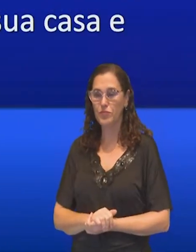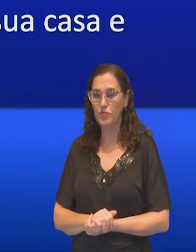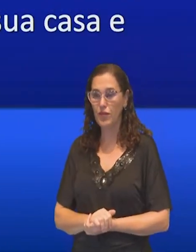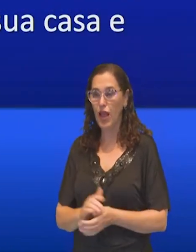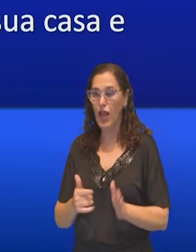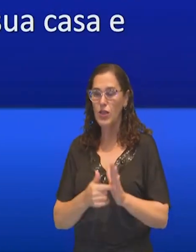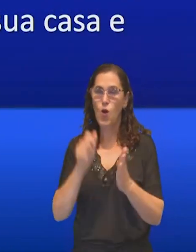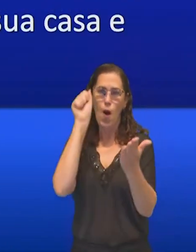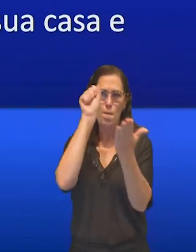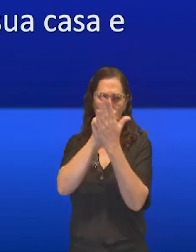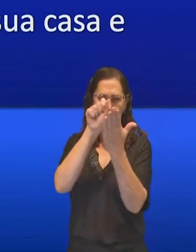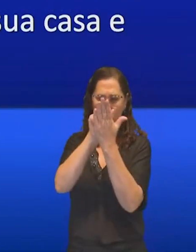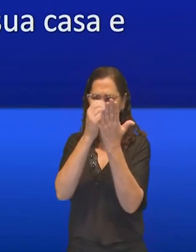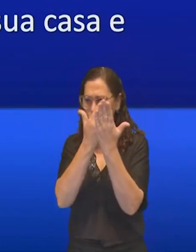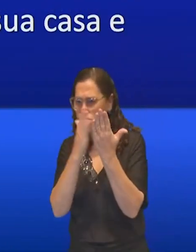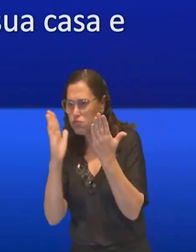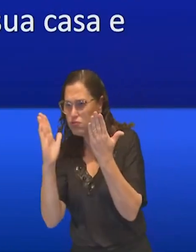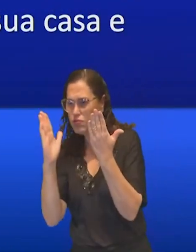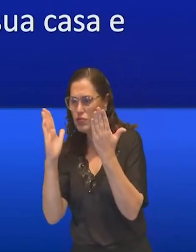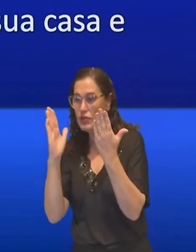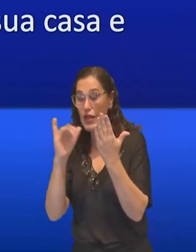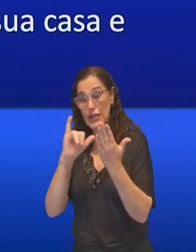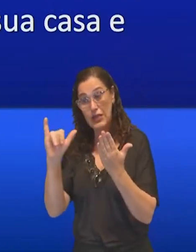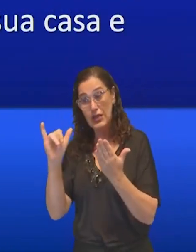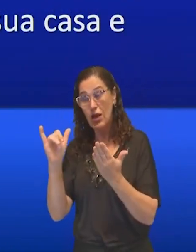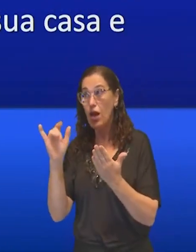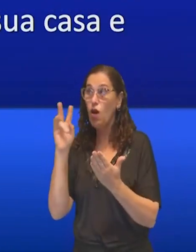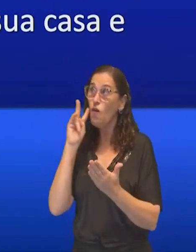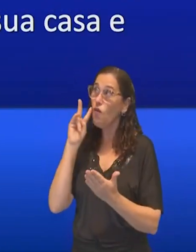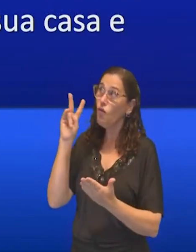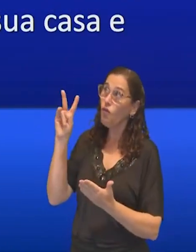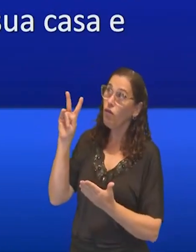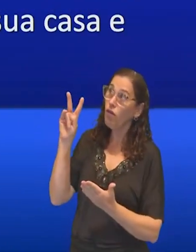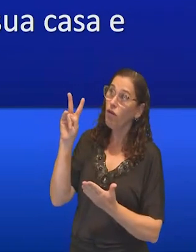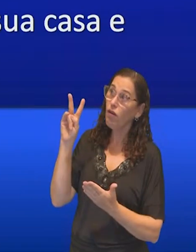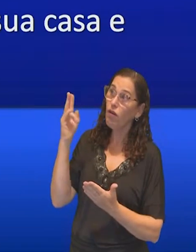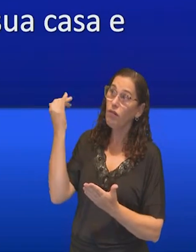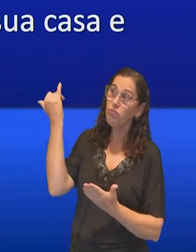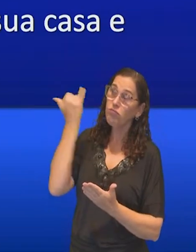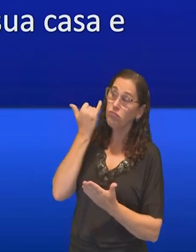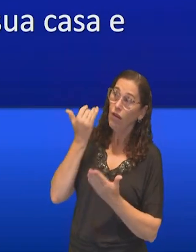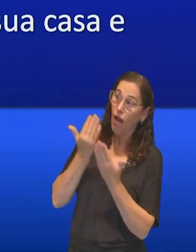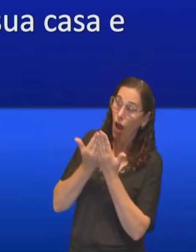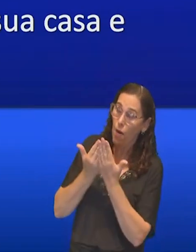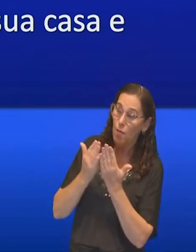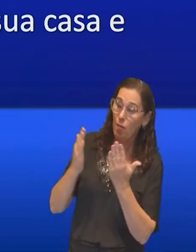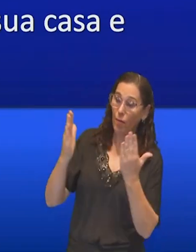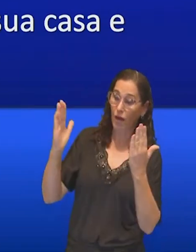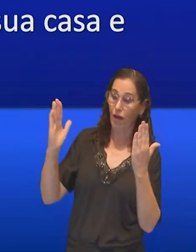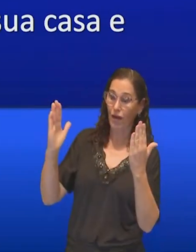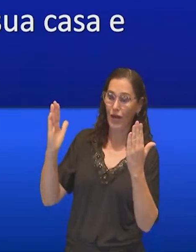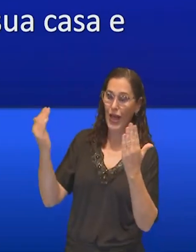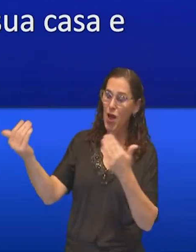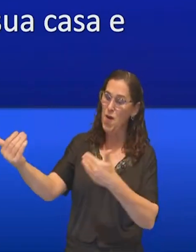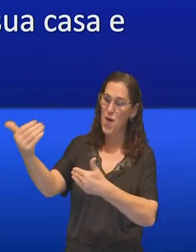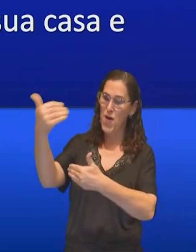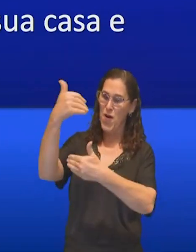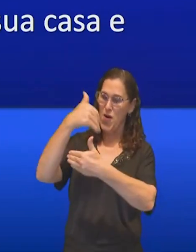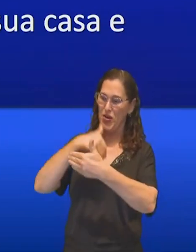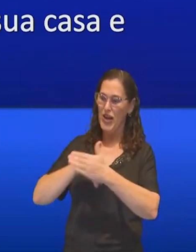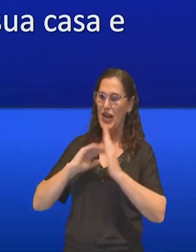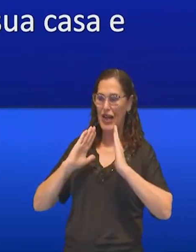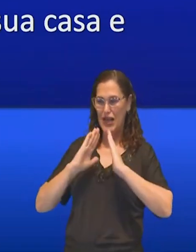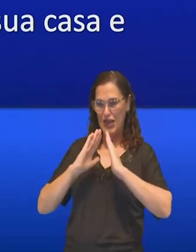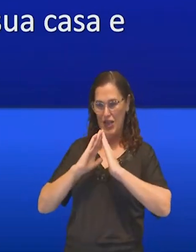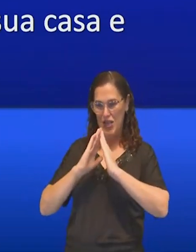que estou à porta e bato. Se alguém ouvir a minha voz e abrir a porta, entrarei em sua